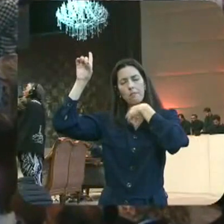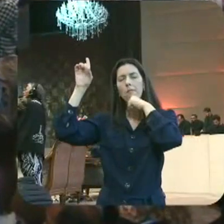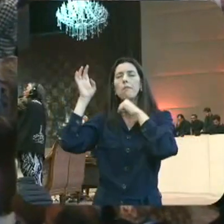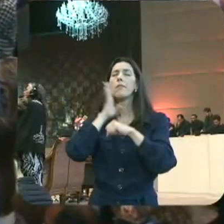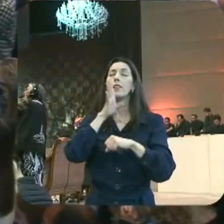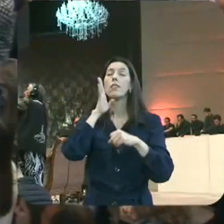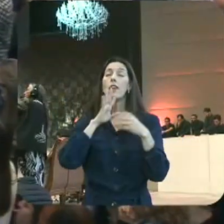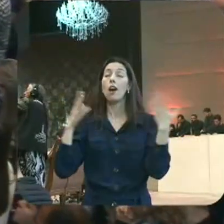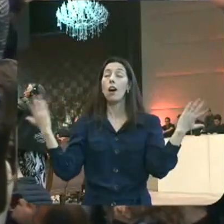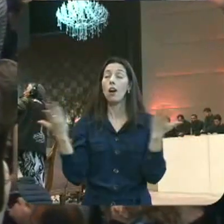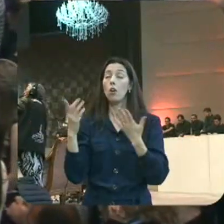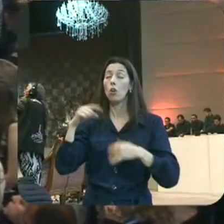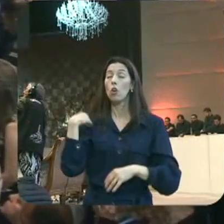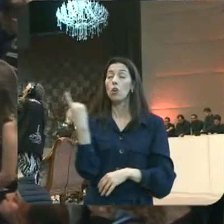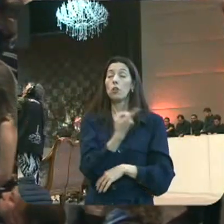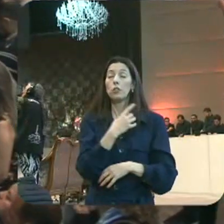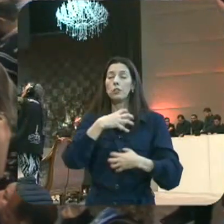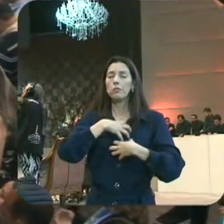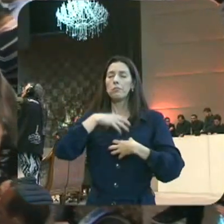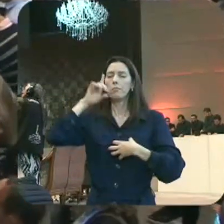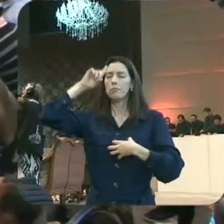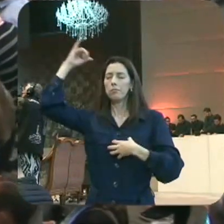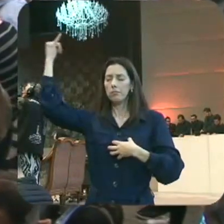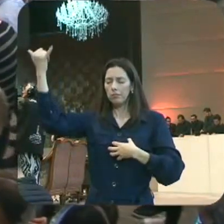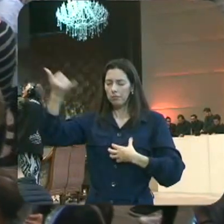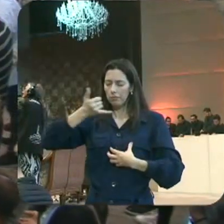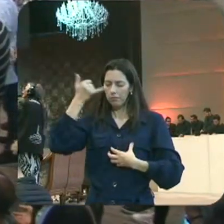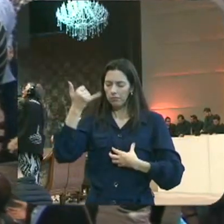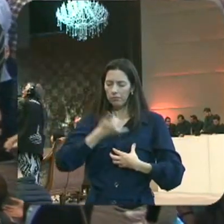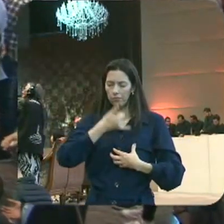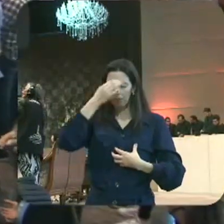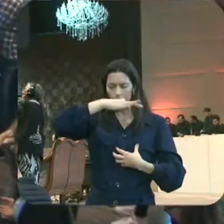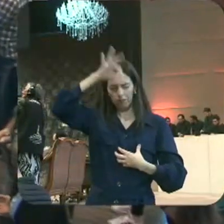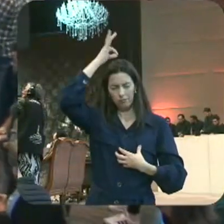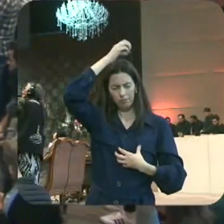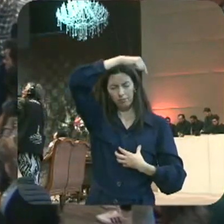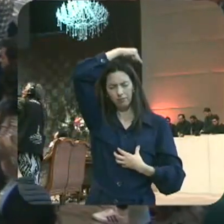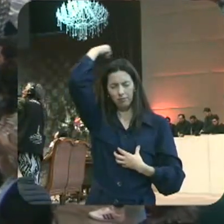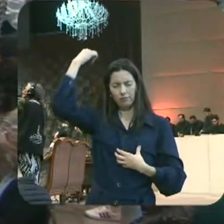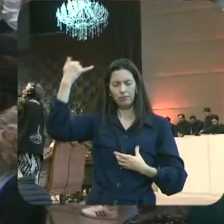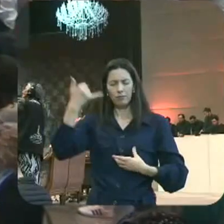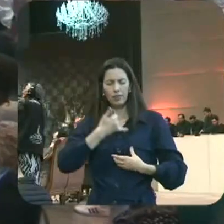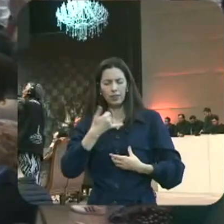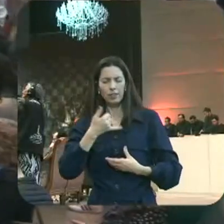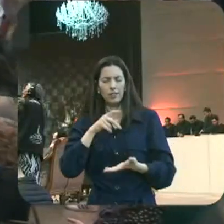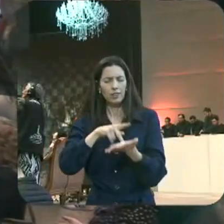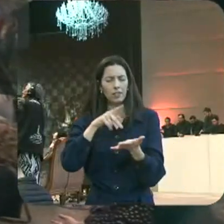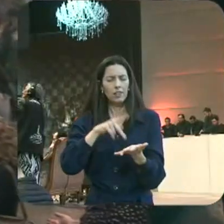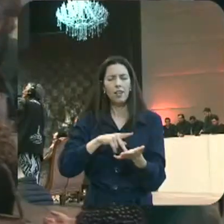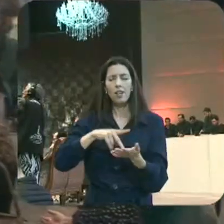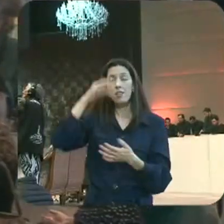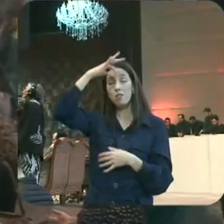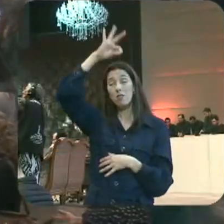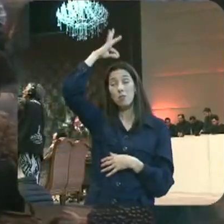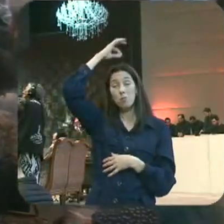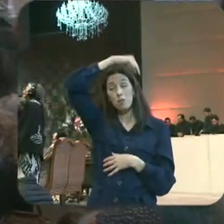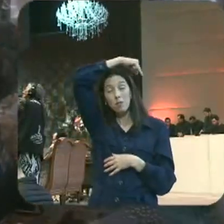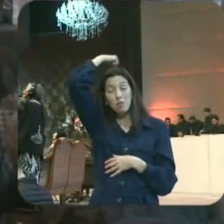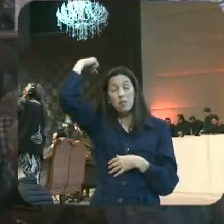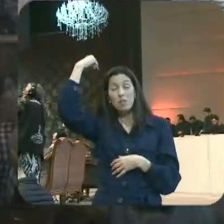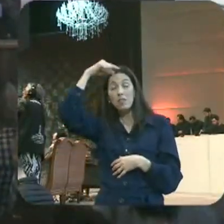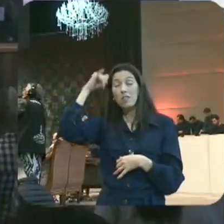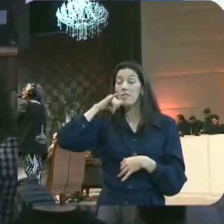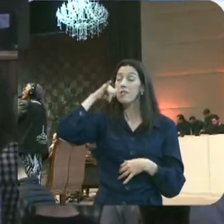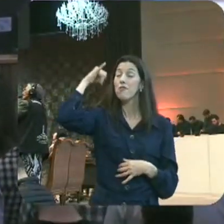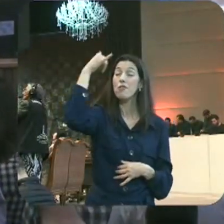nós estamos ouvindo a voz do teu Espírito no nosso coração, e o que o teu Espírito está dizendo, coloca o Senhor